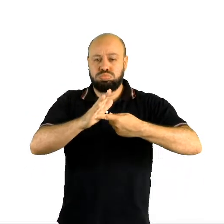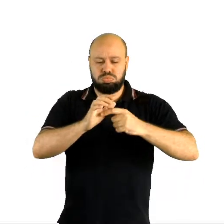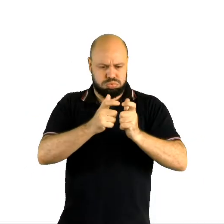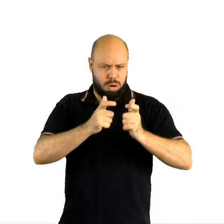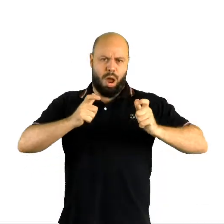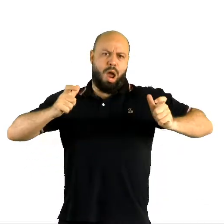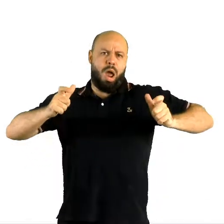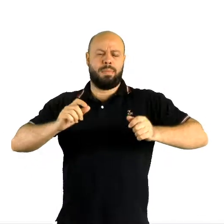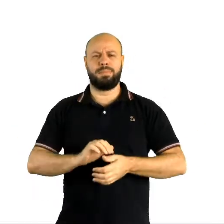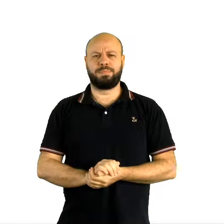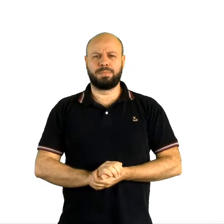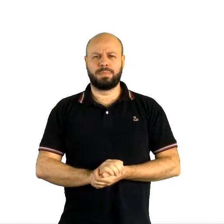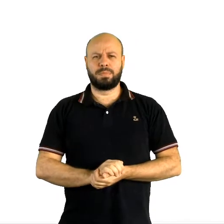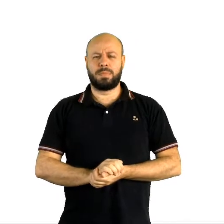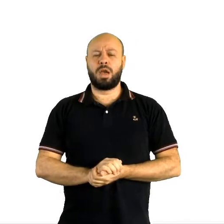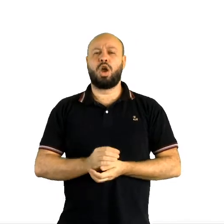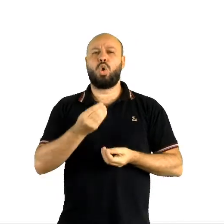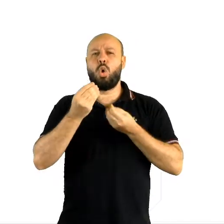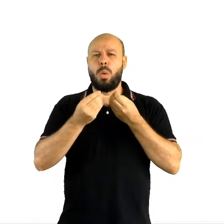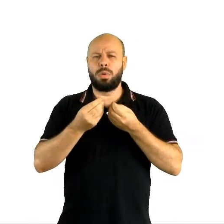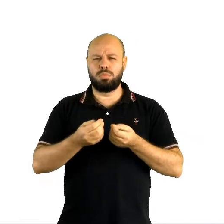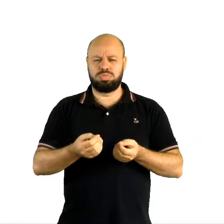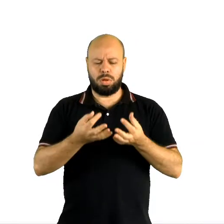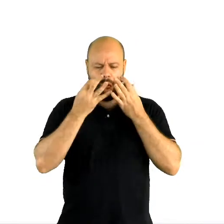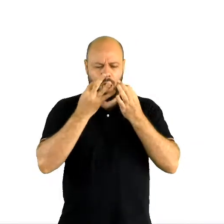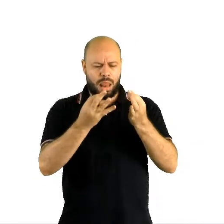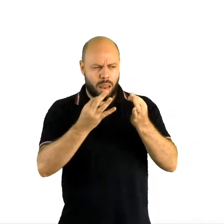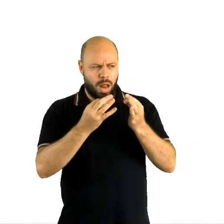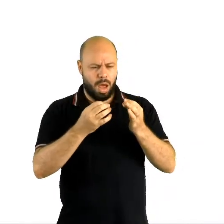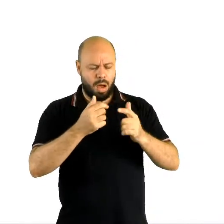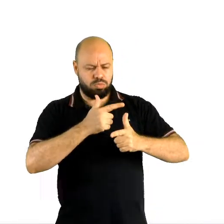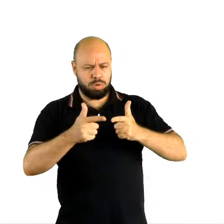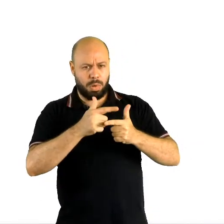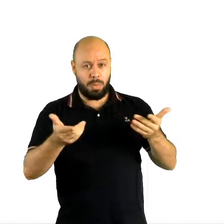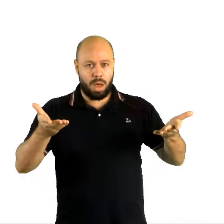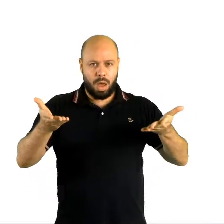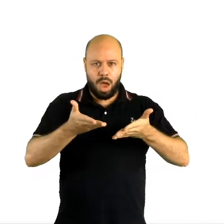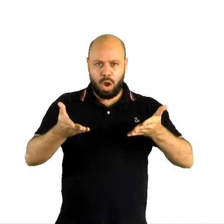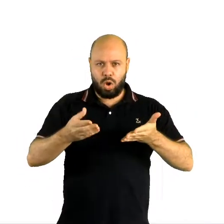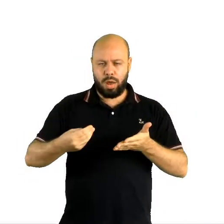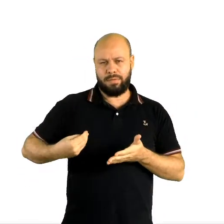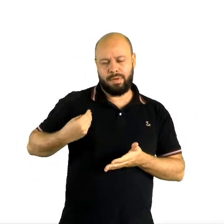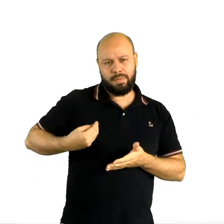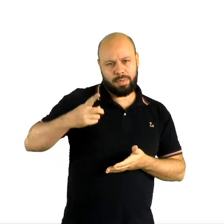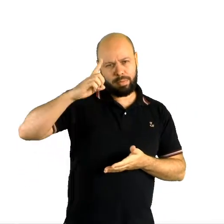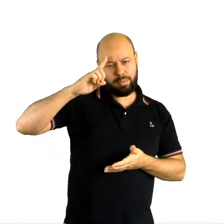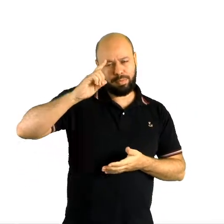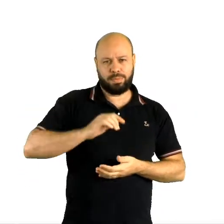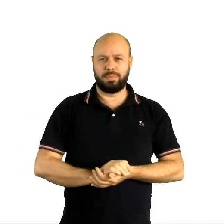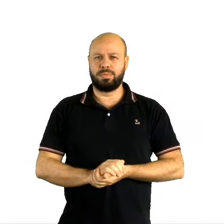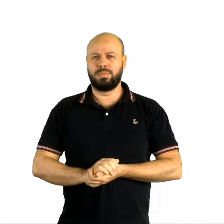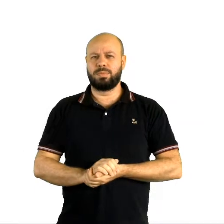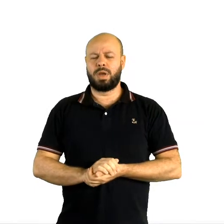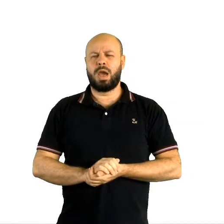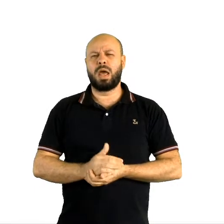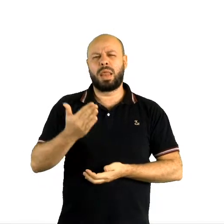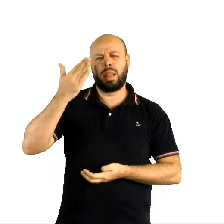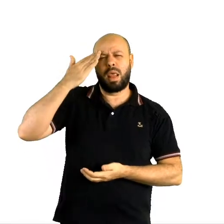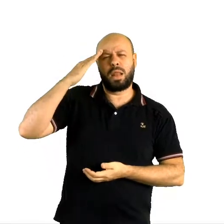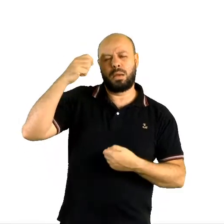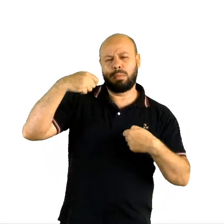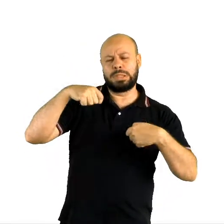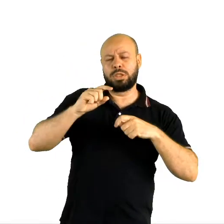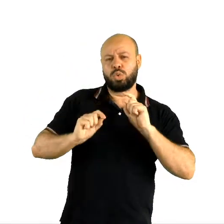exagerada, como forma de alerta para um problema atual do cotidiano. Para sua compreensão é